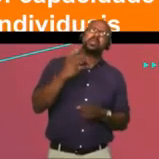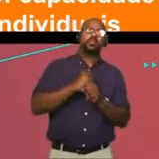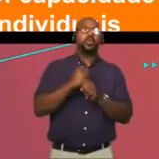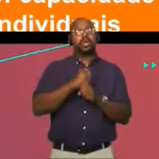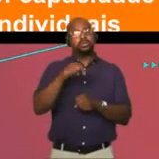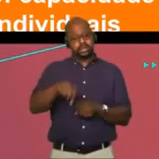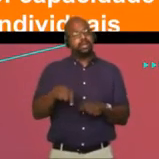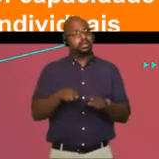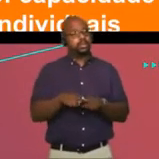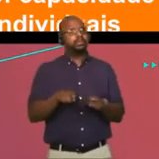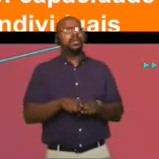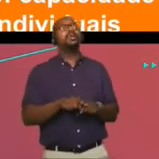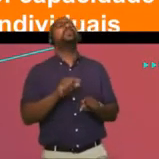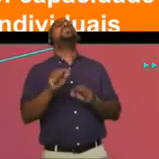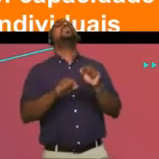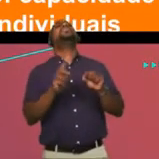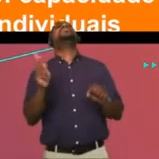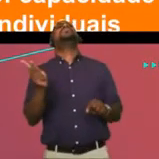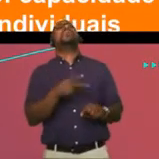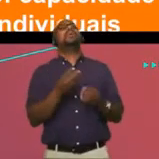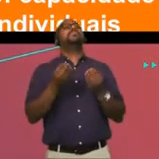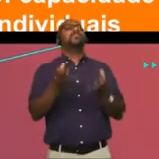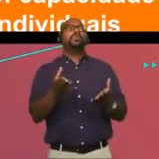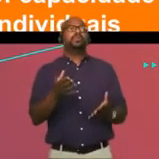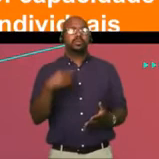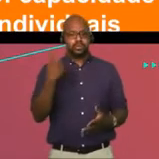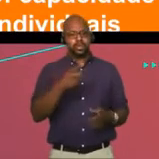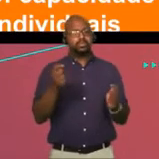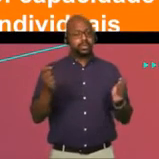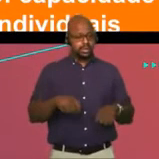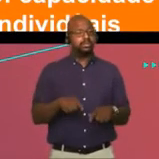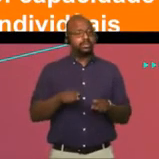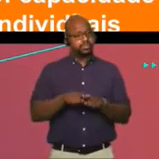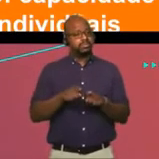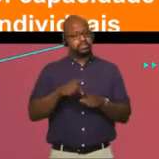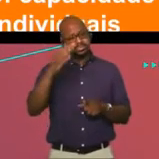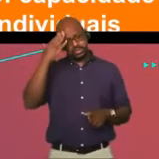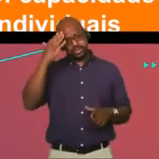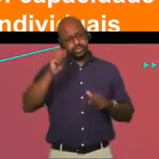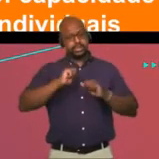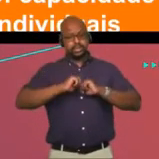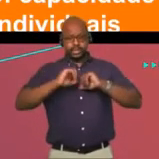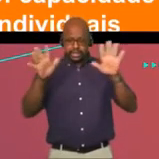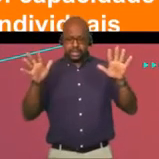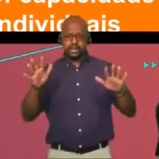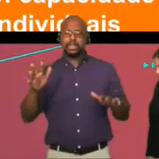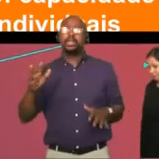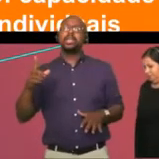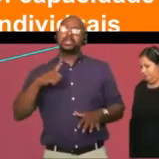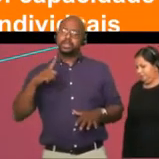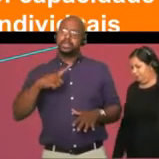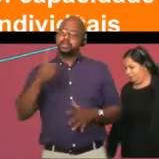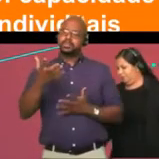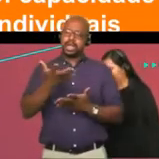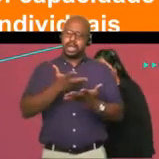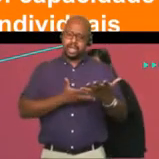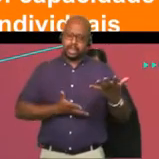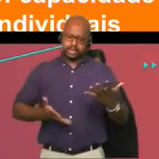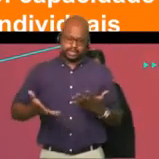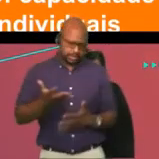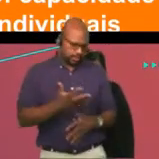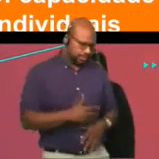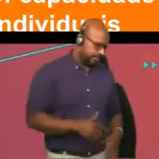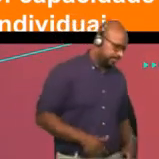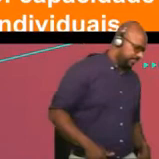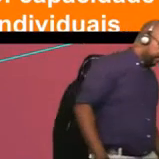aqui também o quê que isso vai produzir nós podemos então entender que existe uma relação